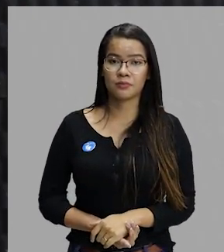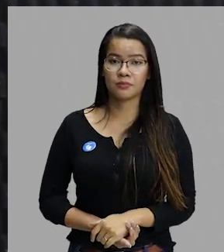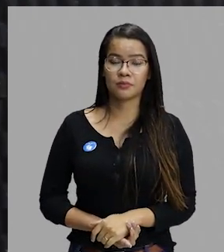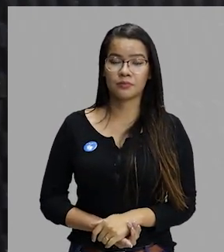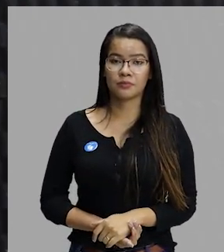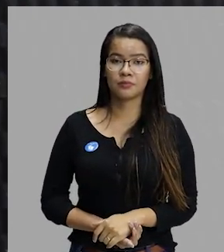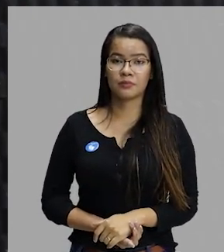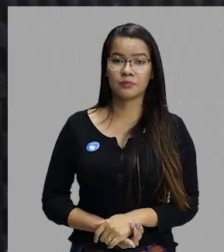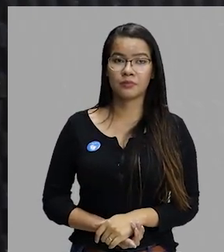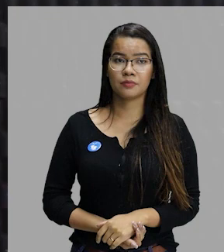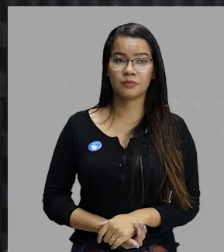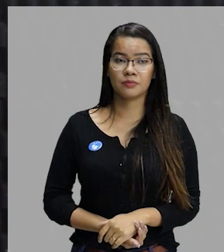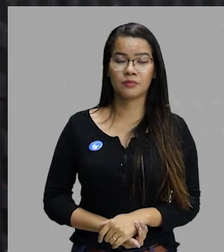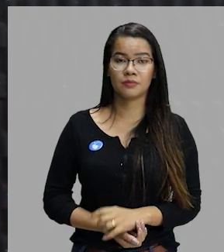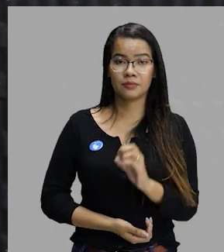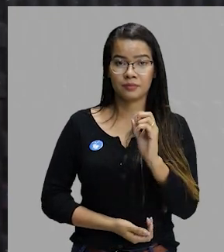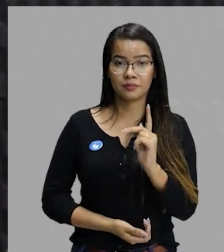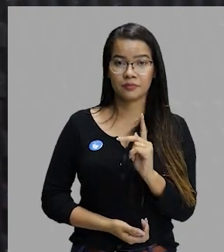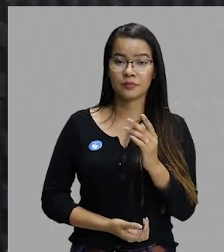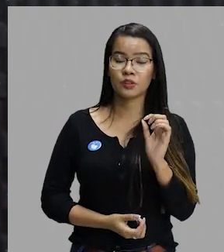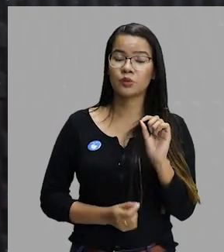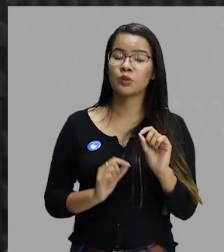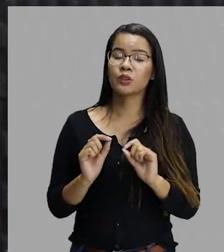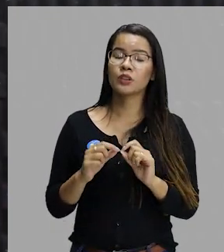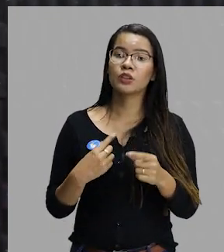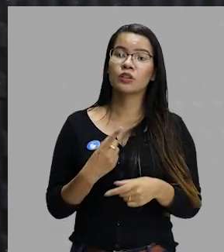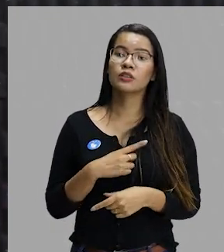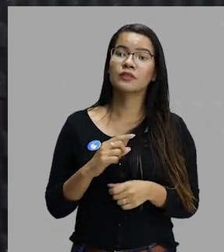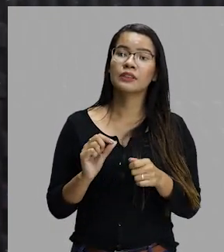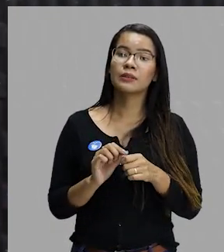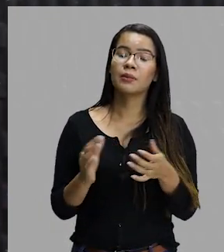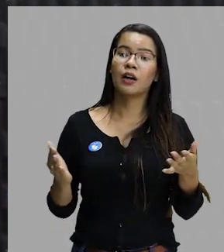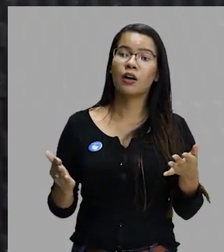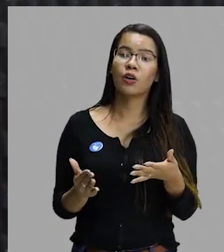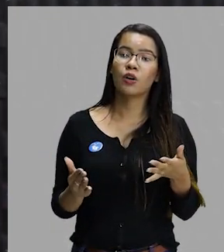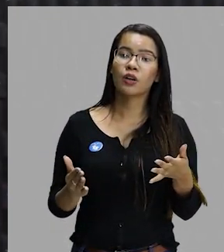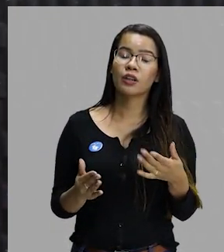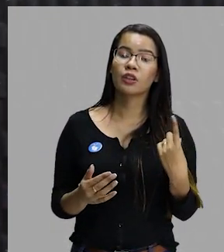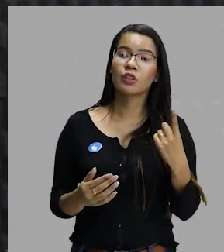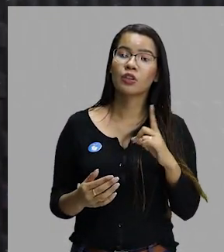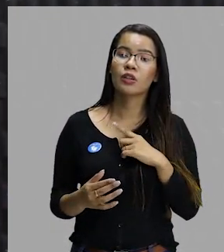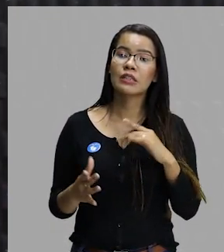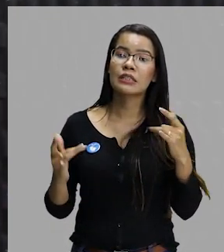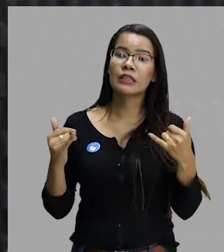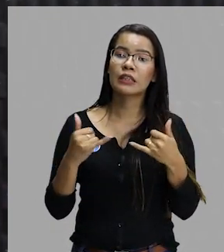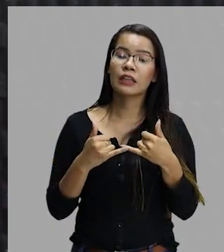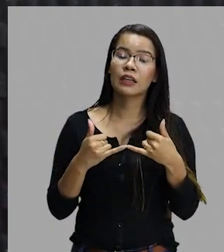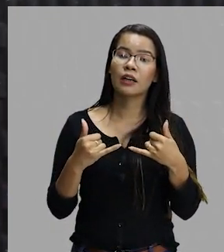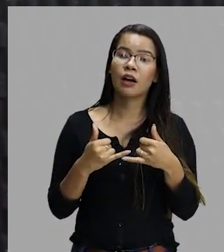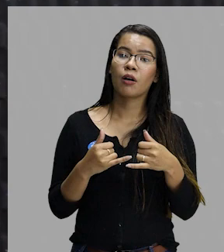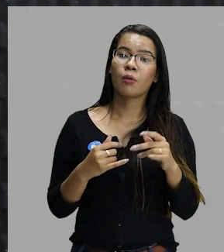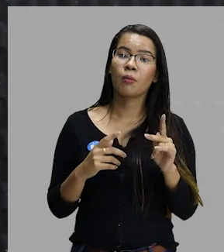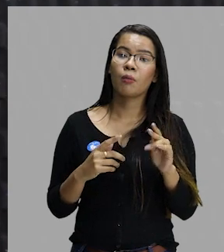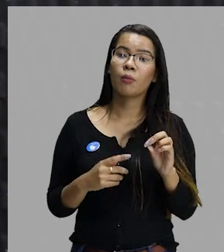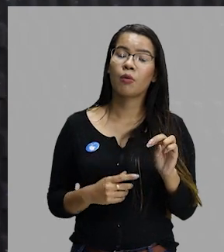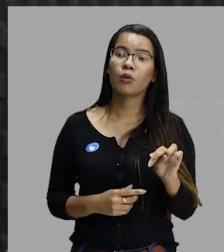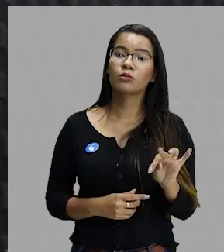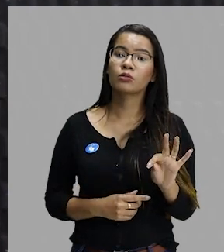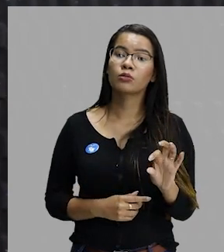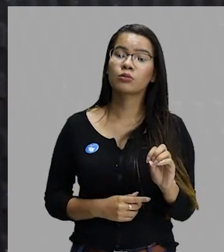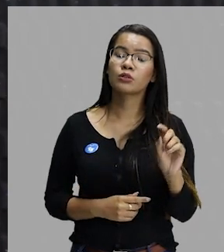Localizamos aqui, ó. Certo? E o que a gente faz agora, pessoal? A gente vai ligar esses pontos, né?